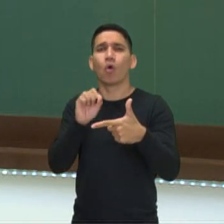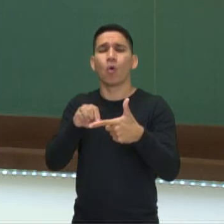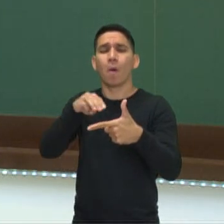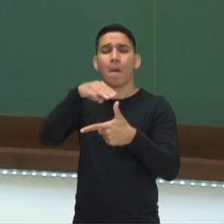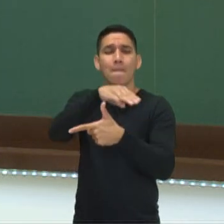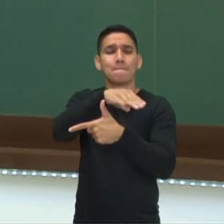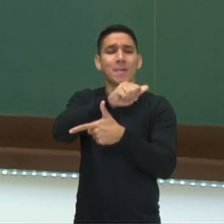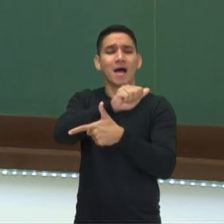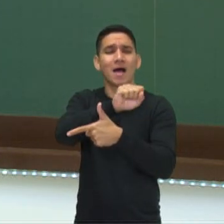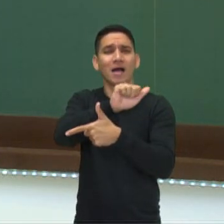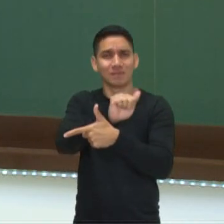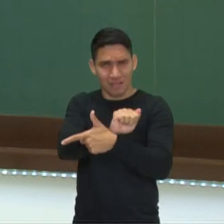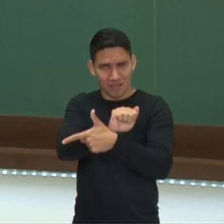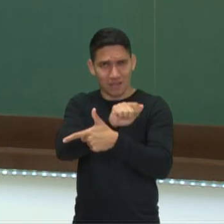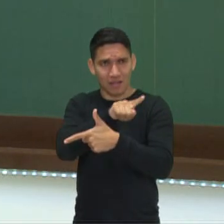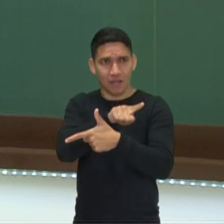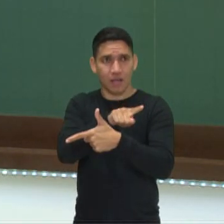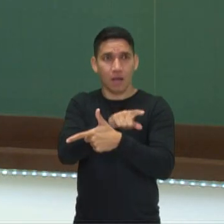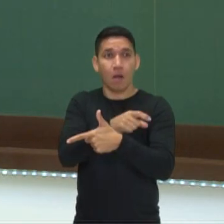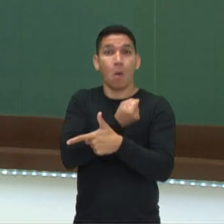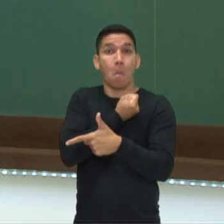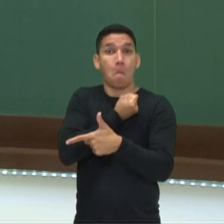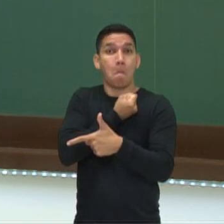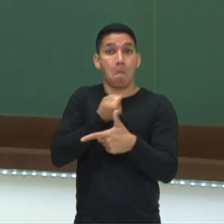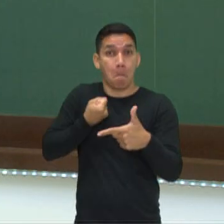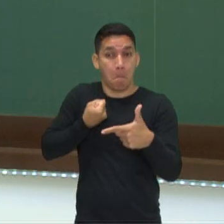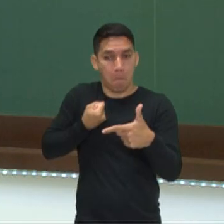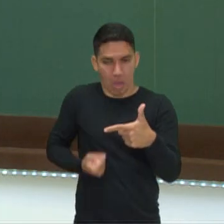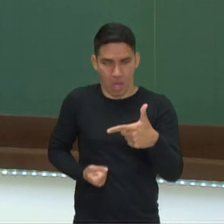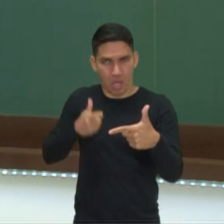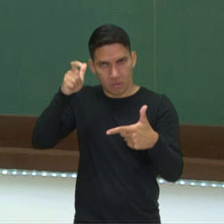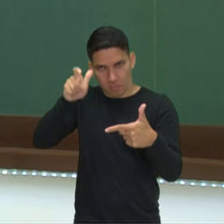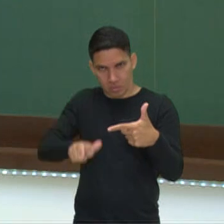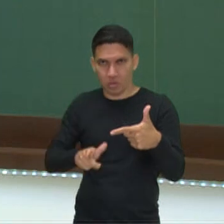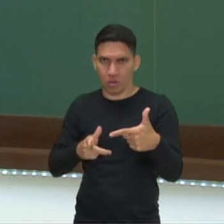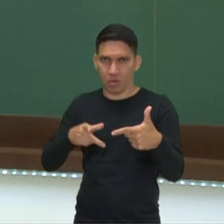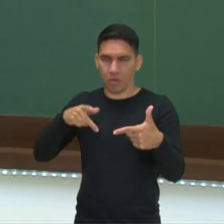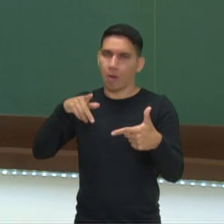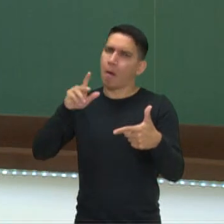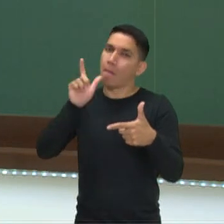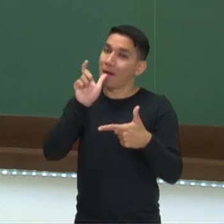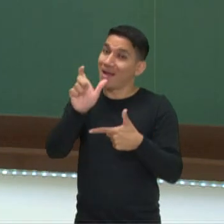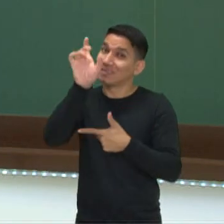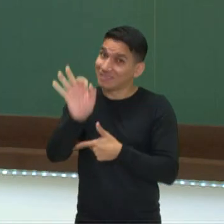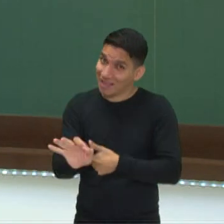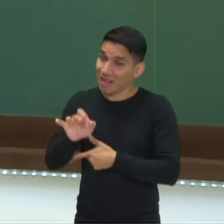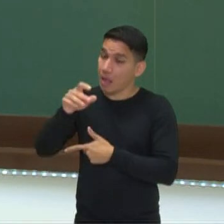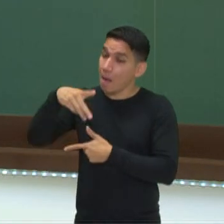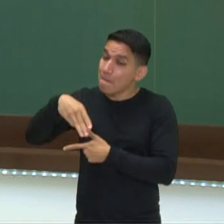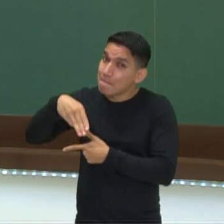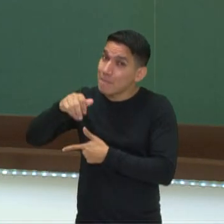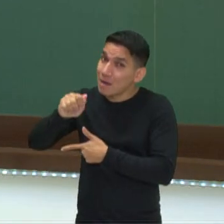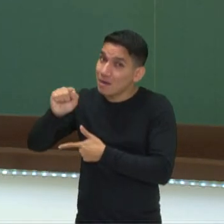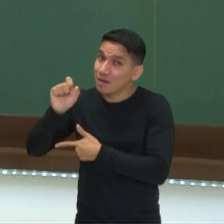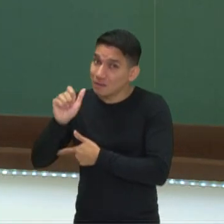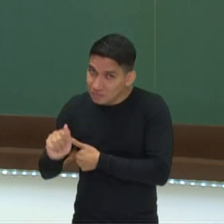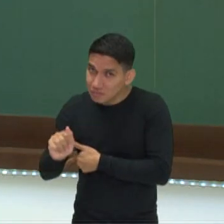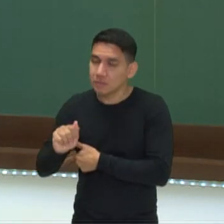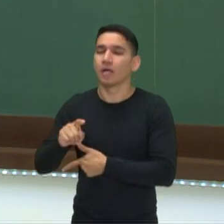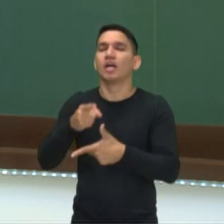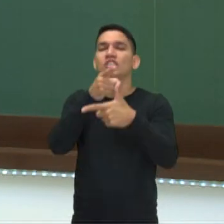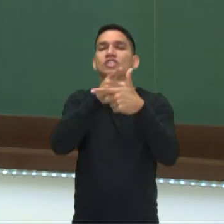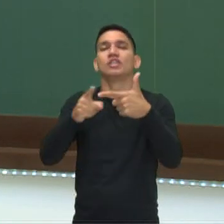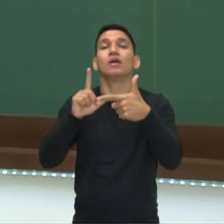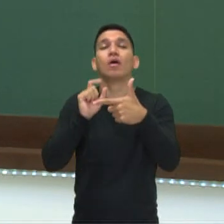da pessoa, o peso do indivíduo, peso, ok? A palavra certa é massa mesmo, dividido pela altura